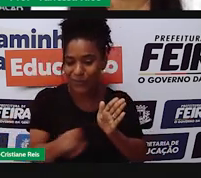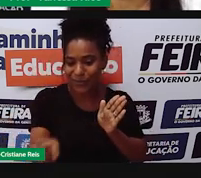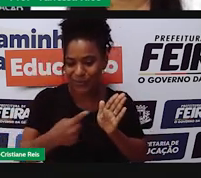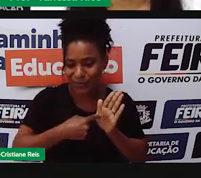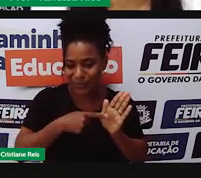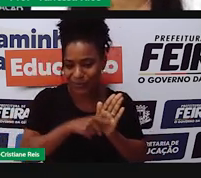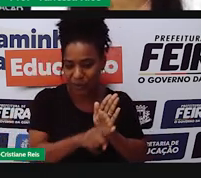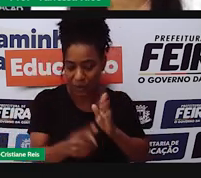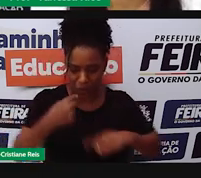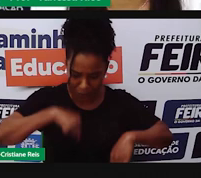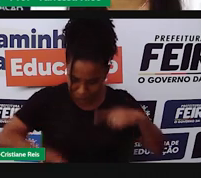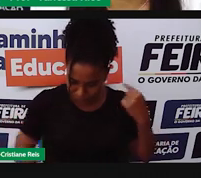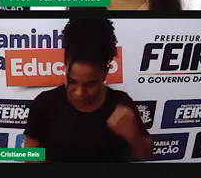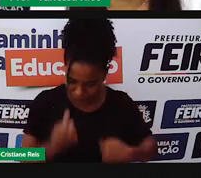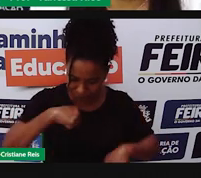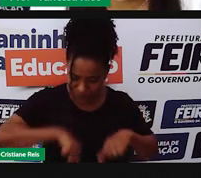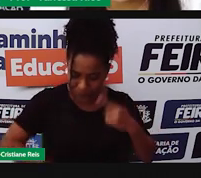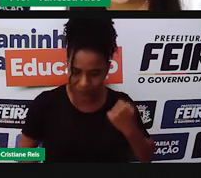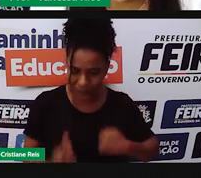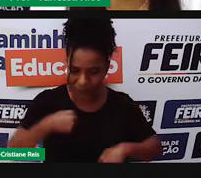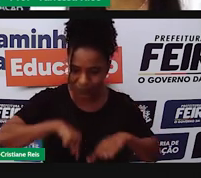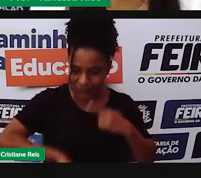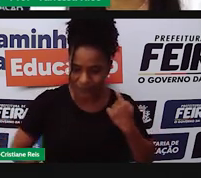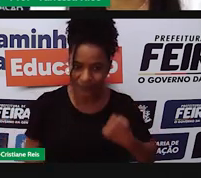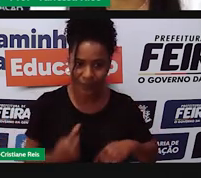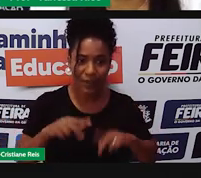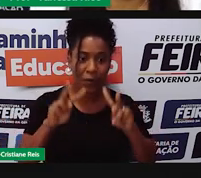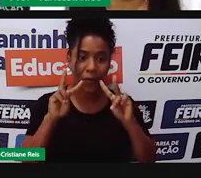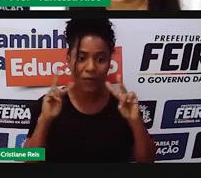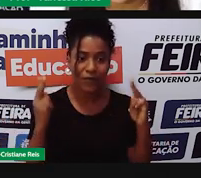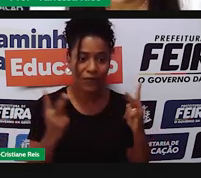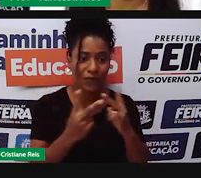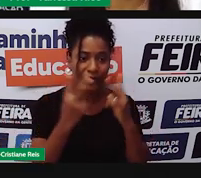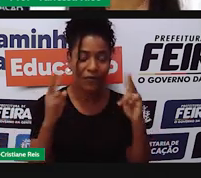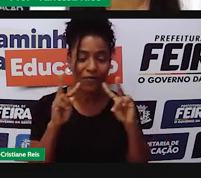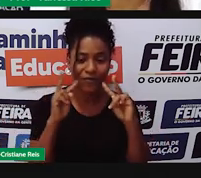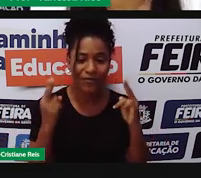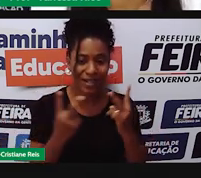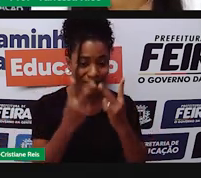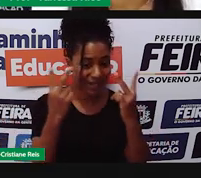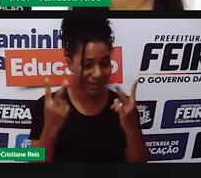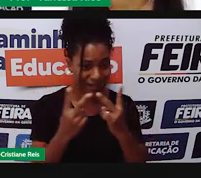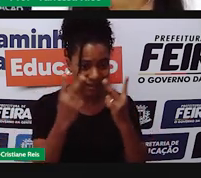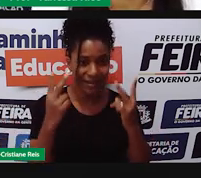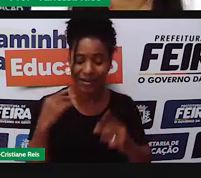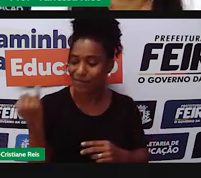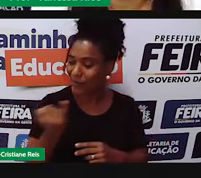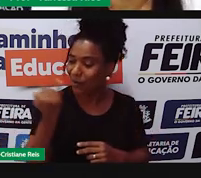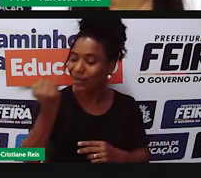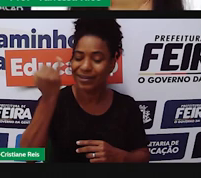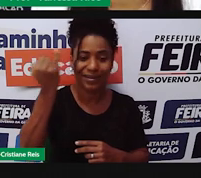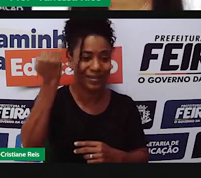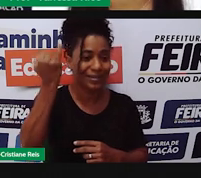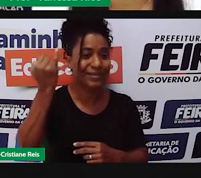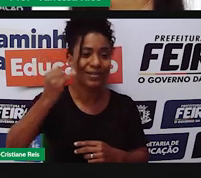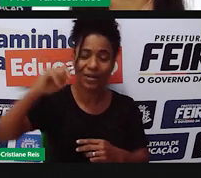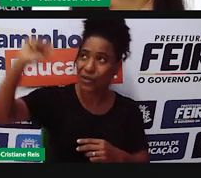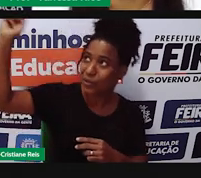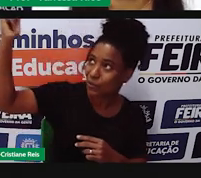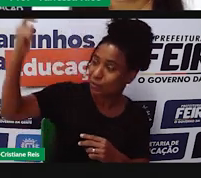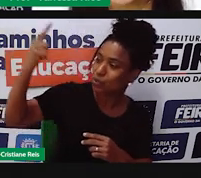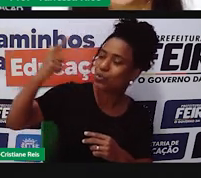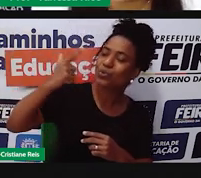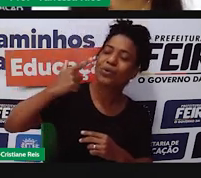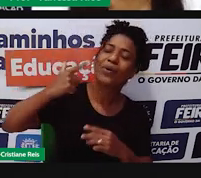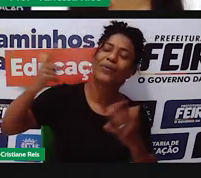imunológico, né? Existe uma vitamina aí, ó, produzida por nosso corpo que só consegue produção numa